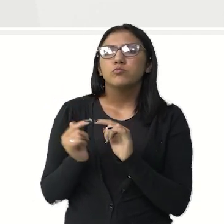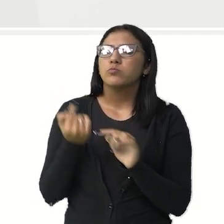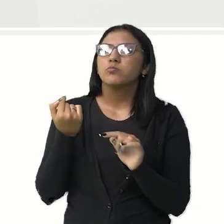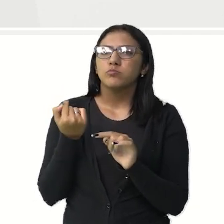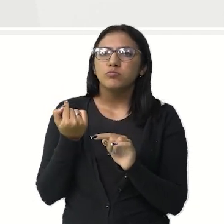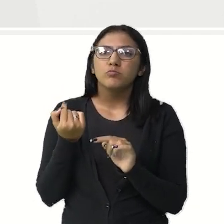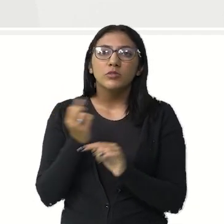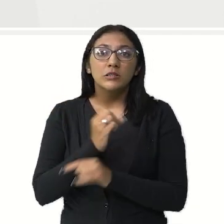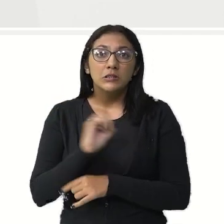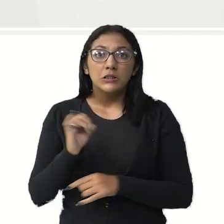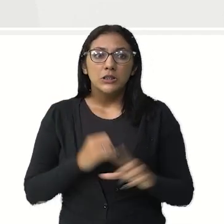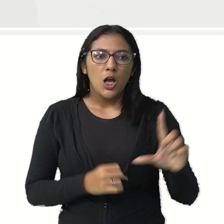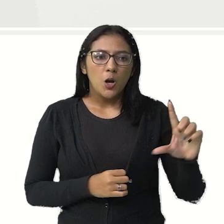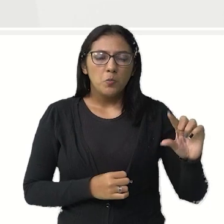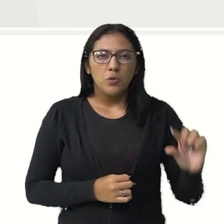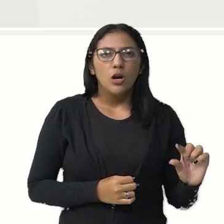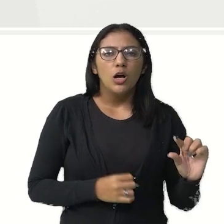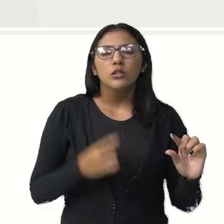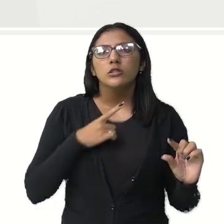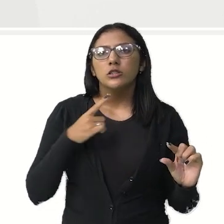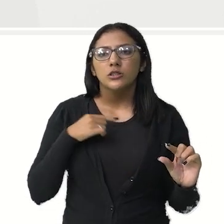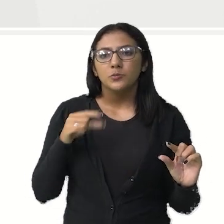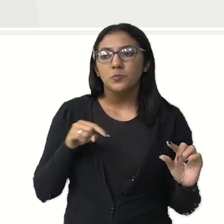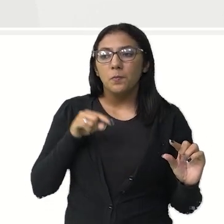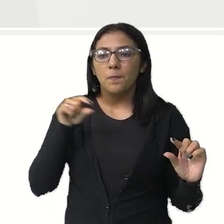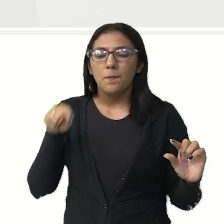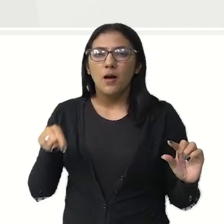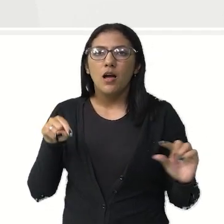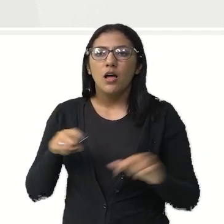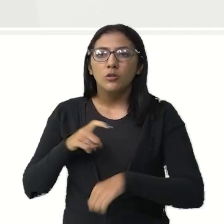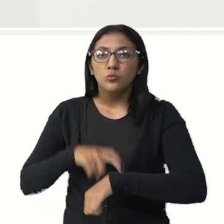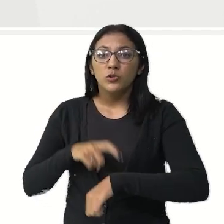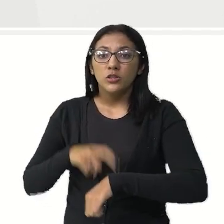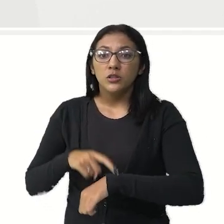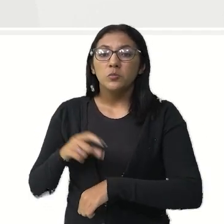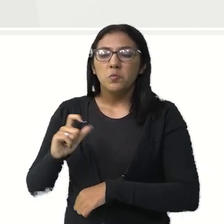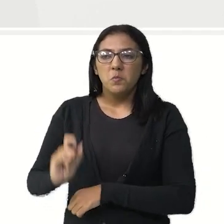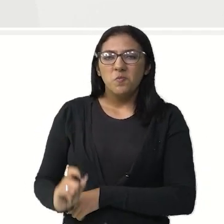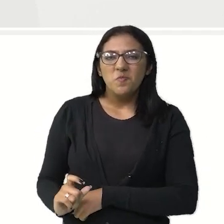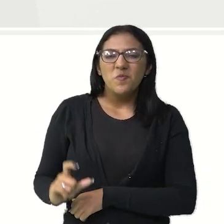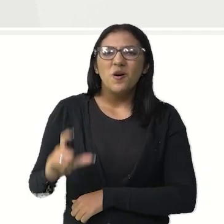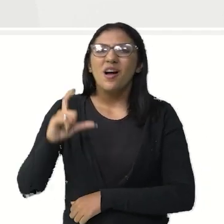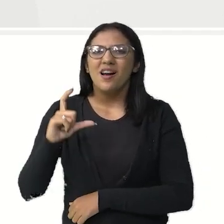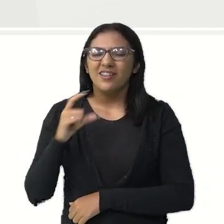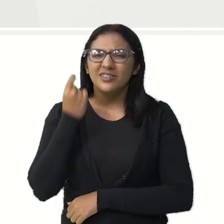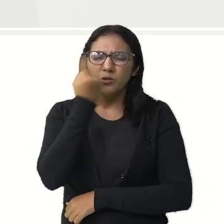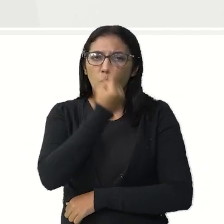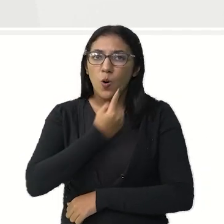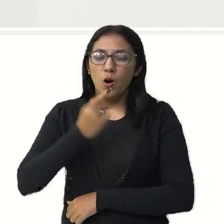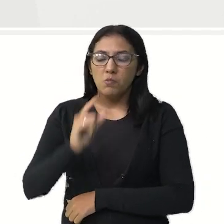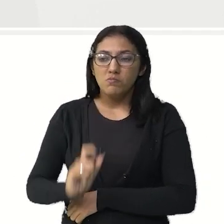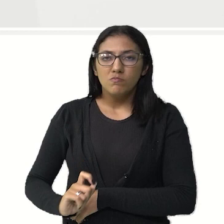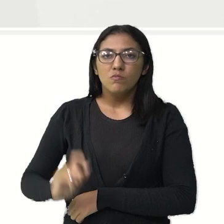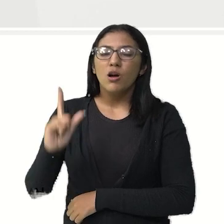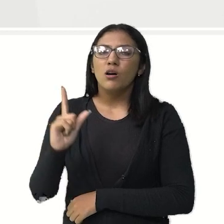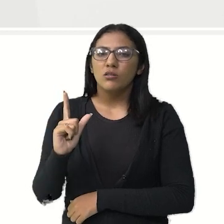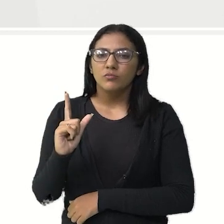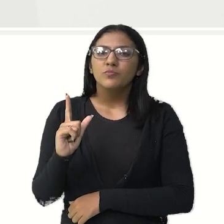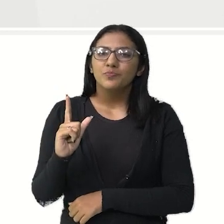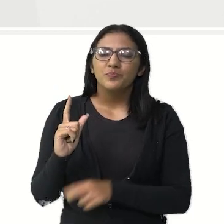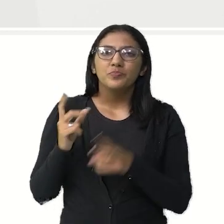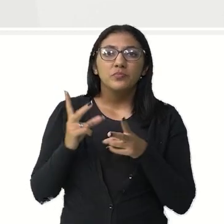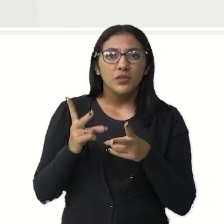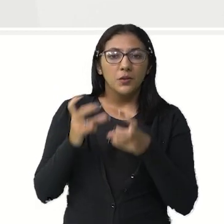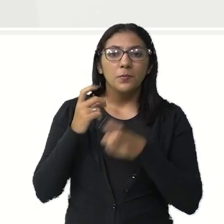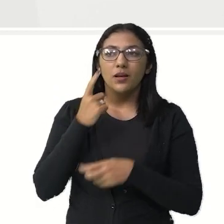eu reduzo a quantidade de impressoras, eu vou levar mais tempo para imprimir todas as impressoras. Então